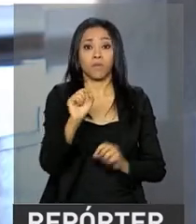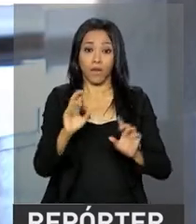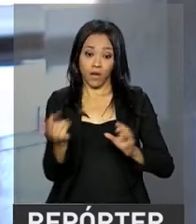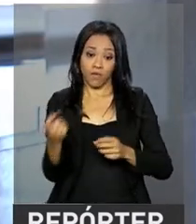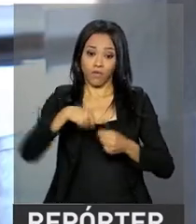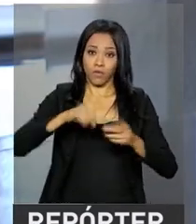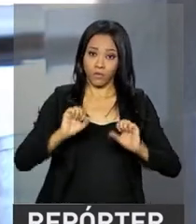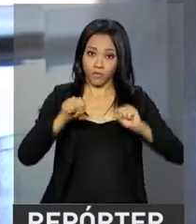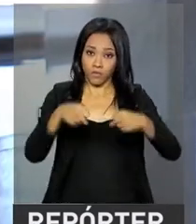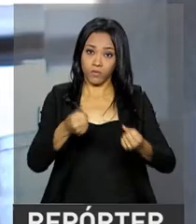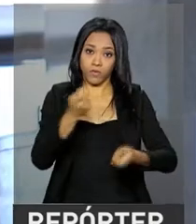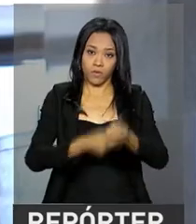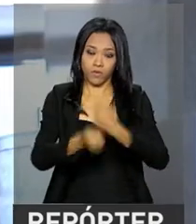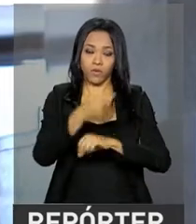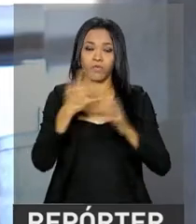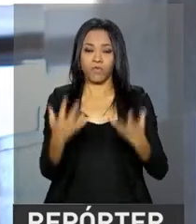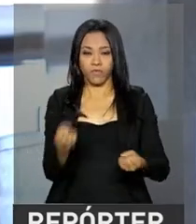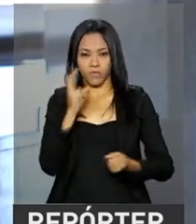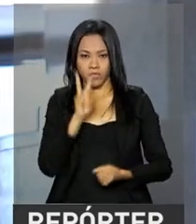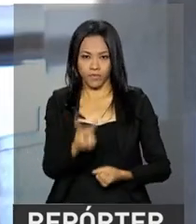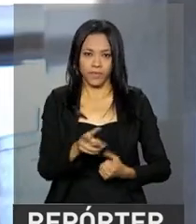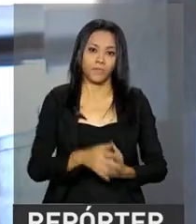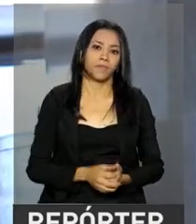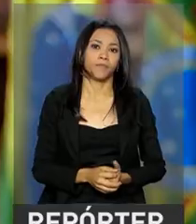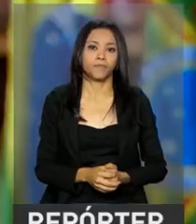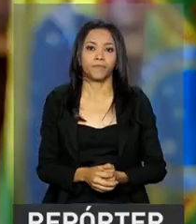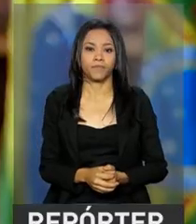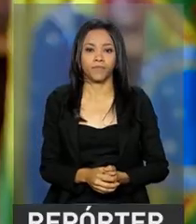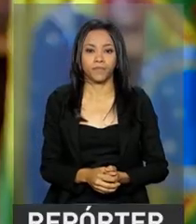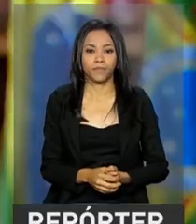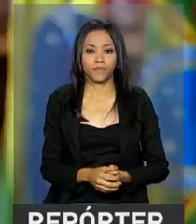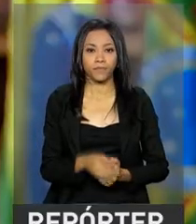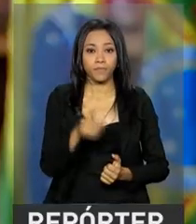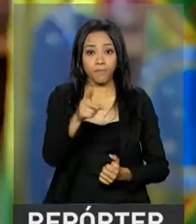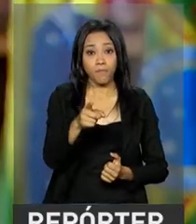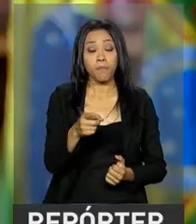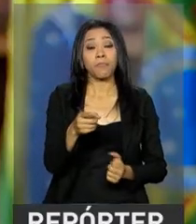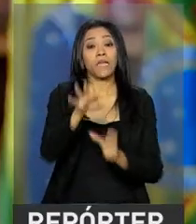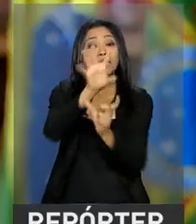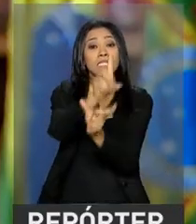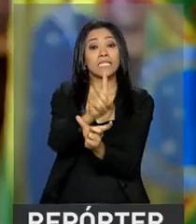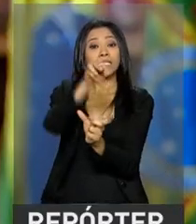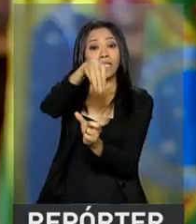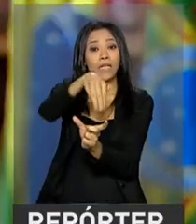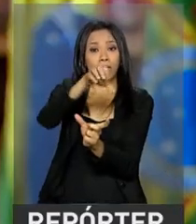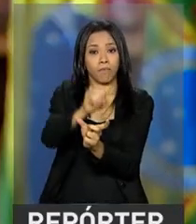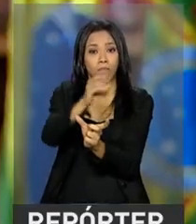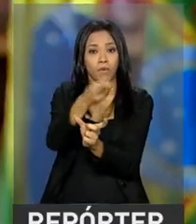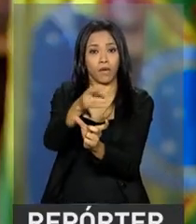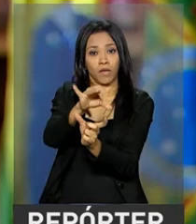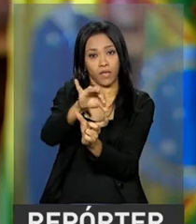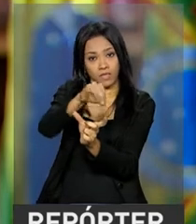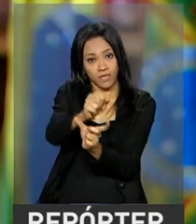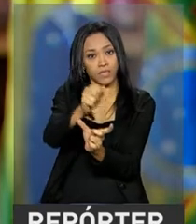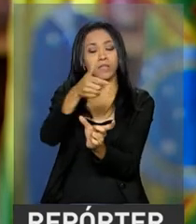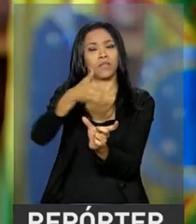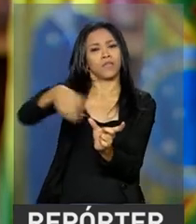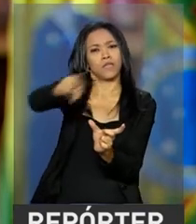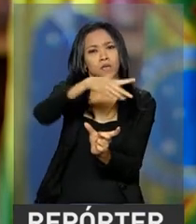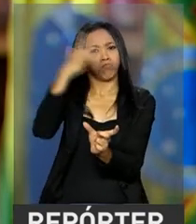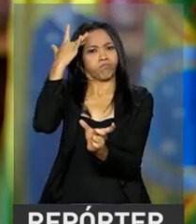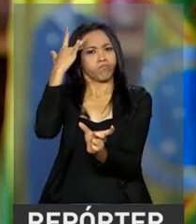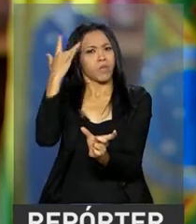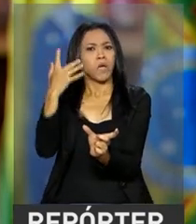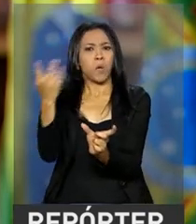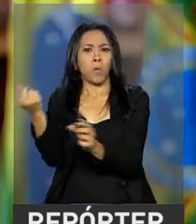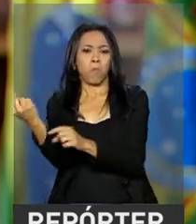econômico vamos ver nas democracias modernas nenhum poder impor sua vontade ao